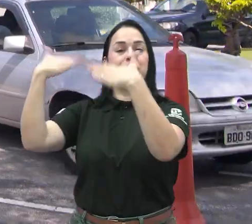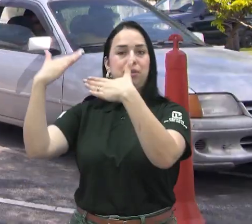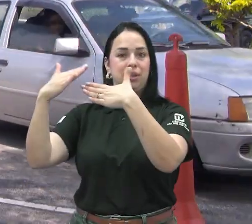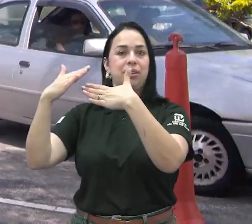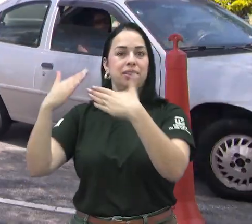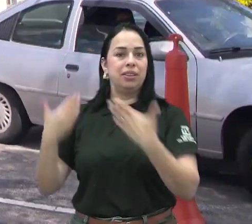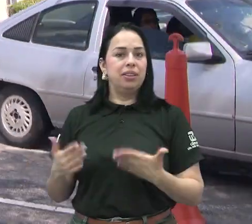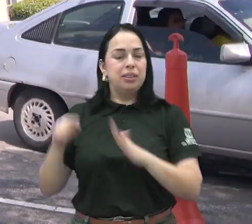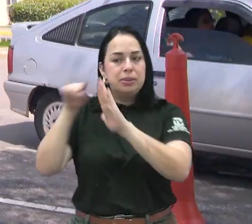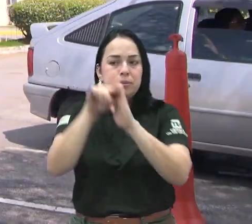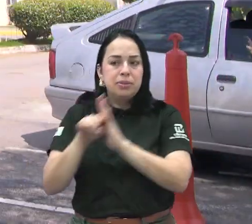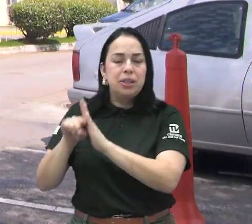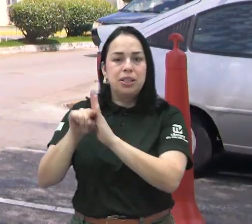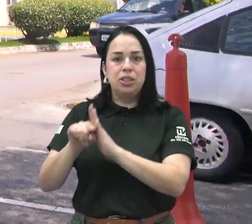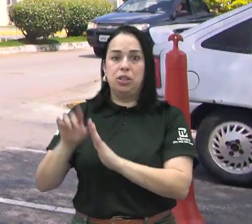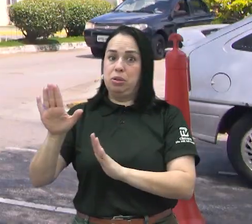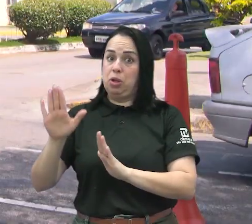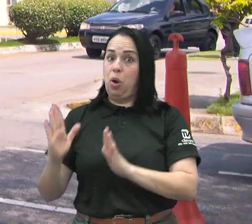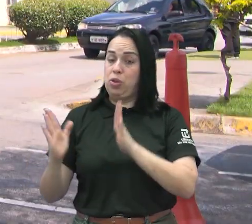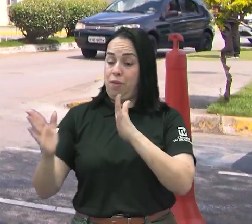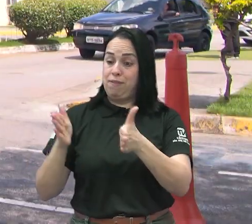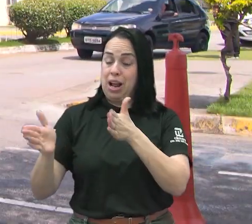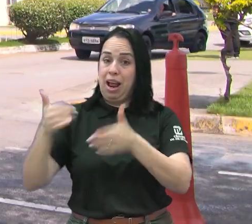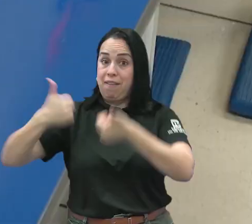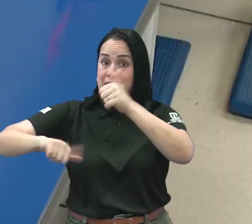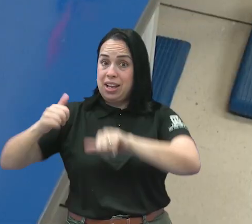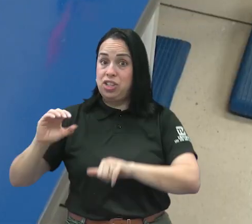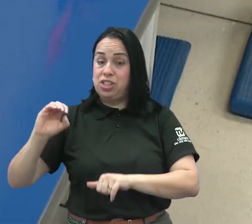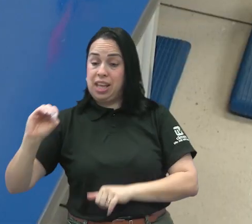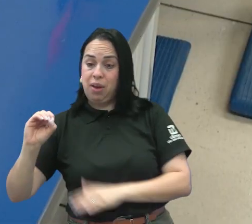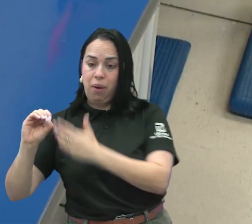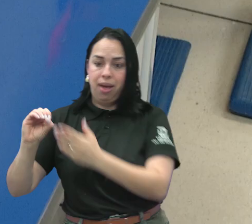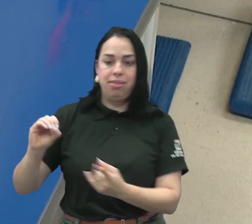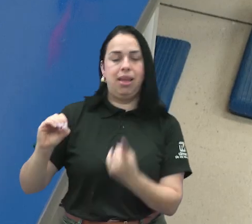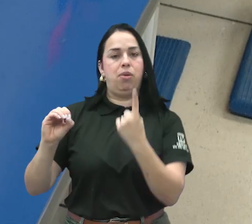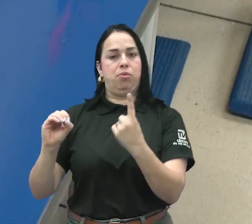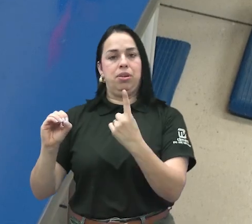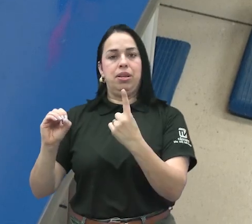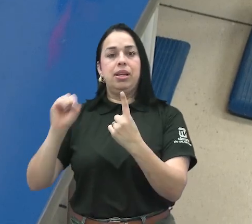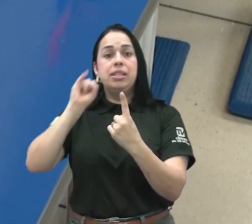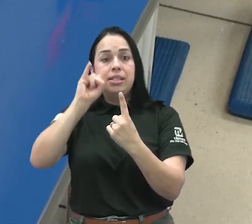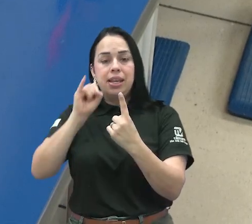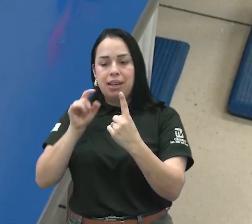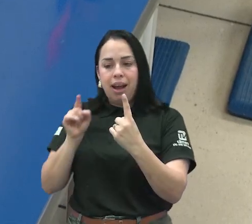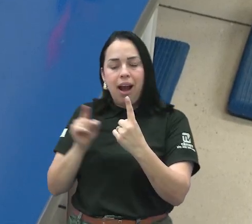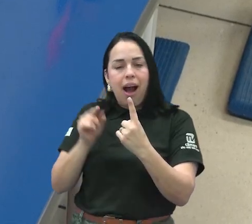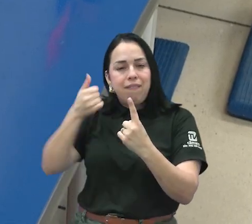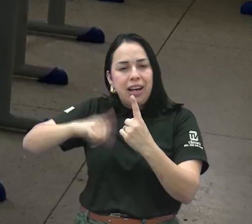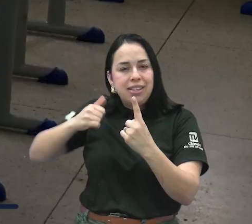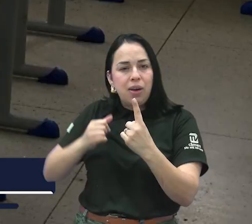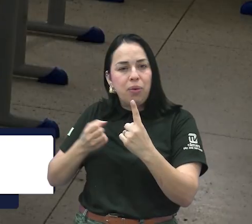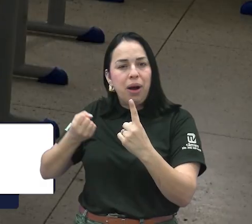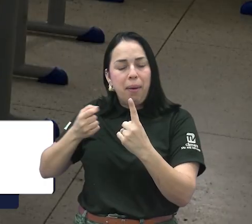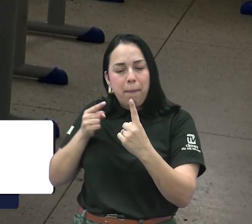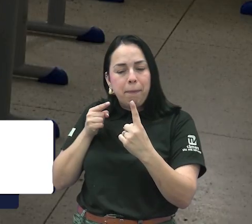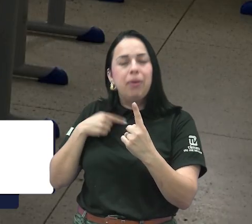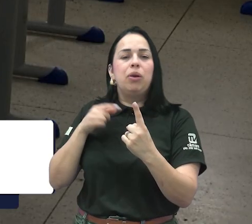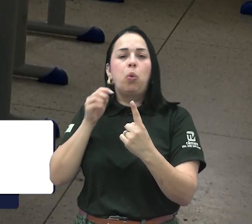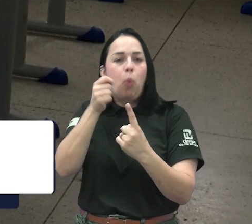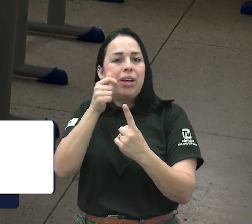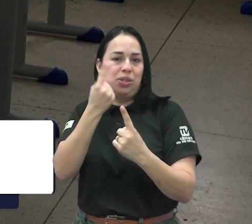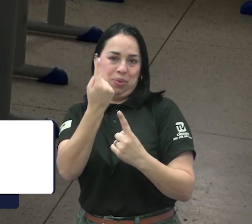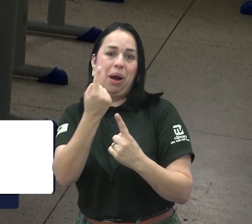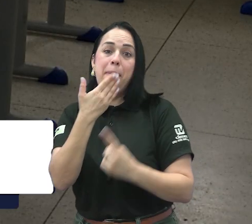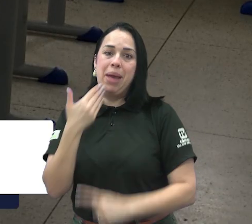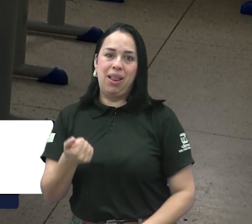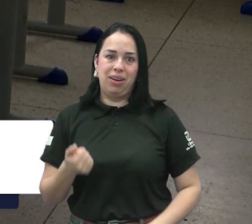O índice é medido em números que vão de 0 a 1. Quanto mais perto de 1, melhor o IDH. Em São José, o